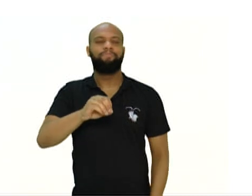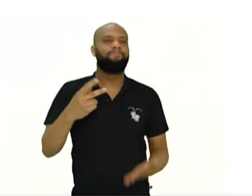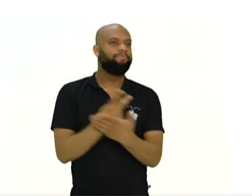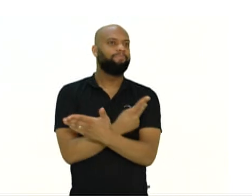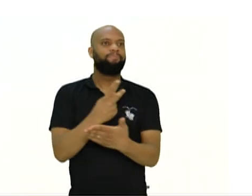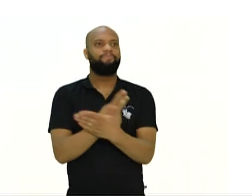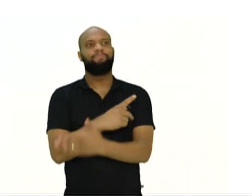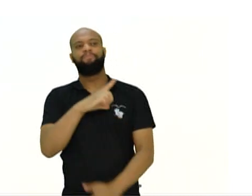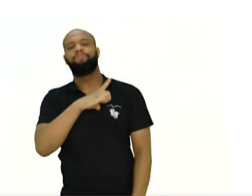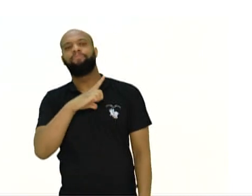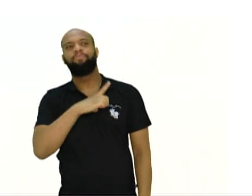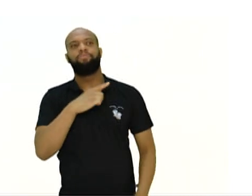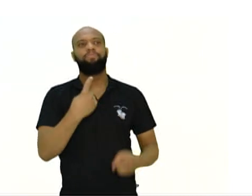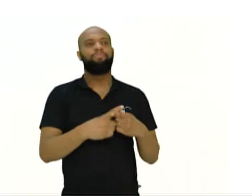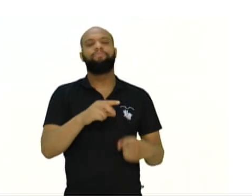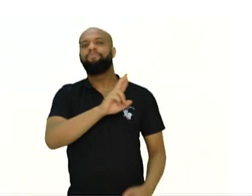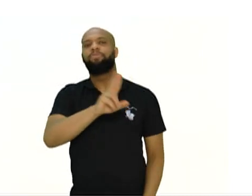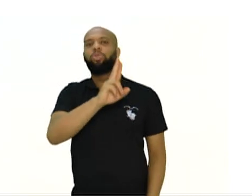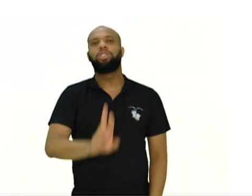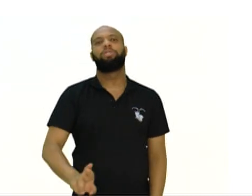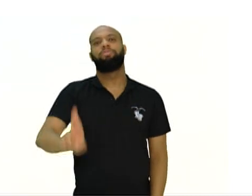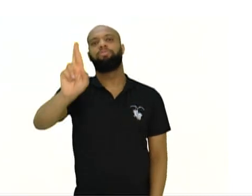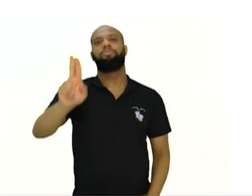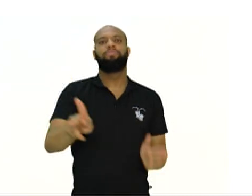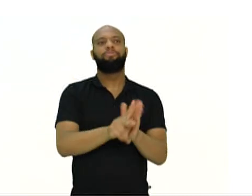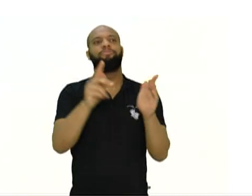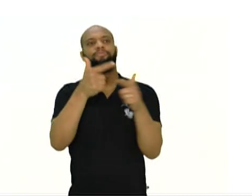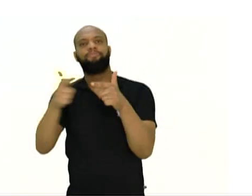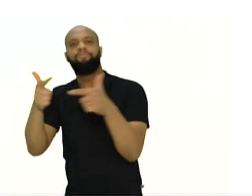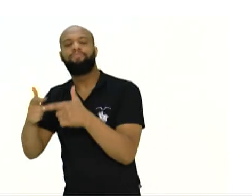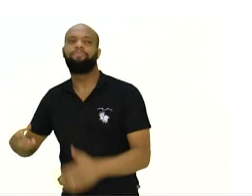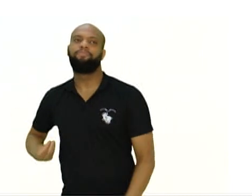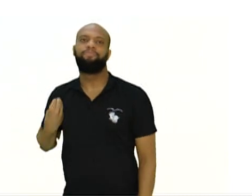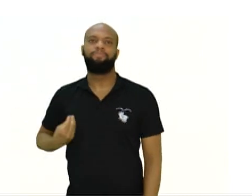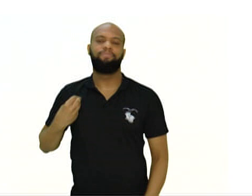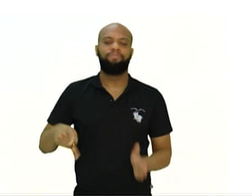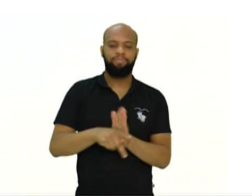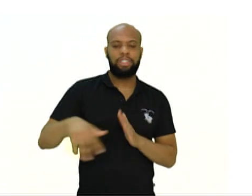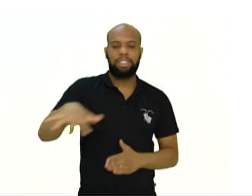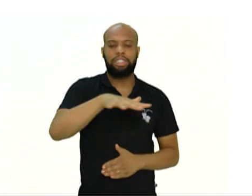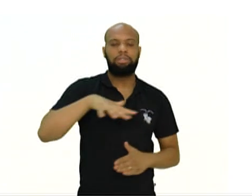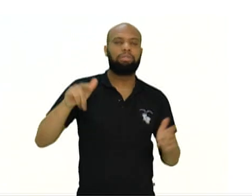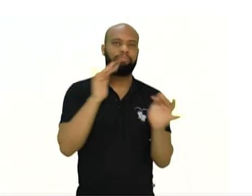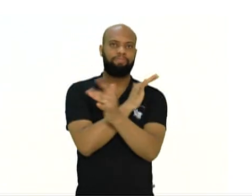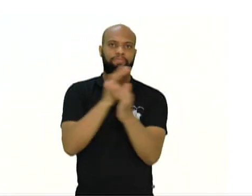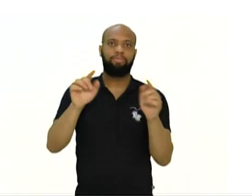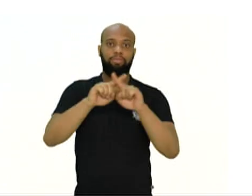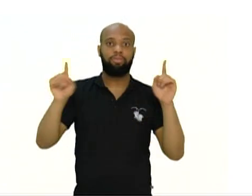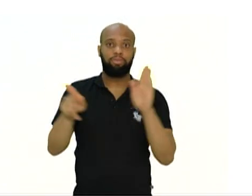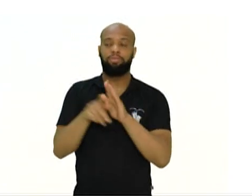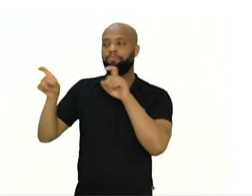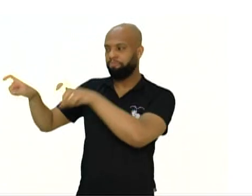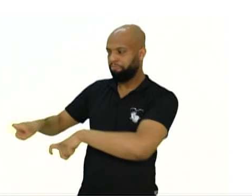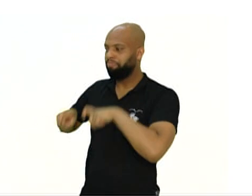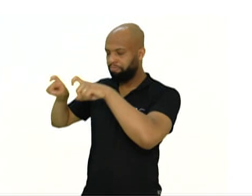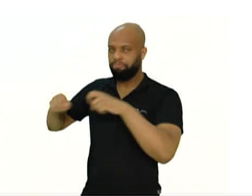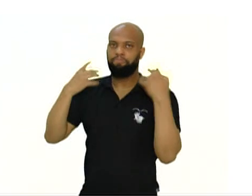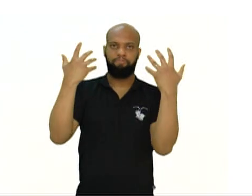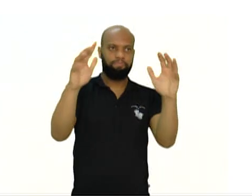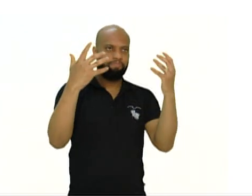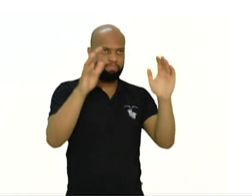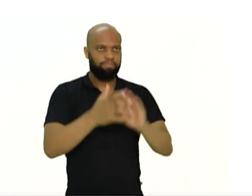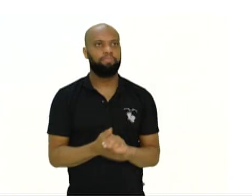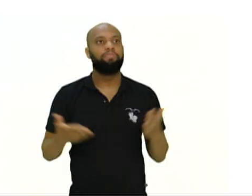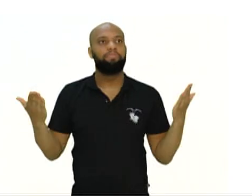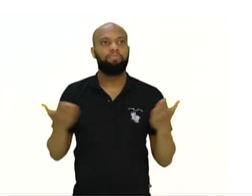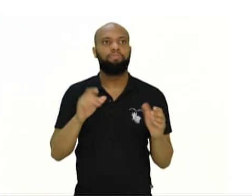concentração fundiária, né, ela não representa um problema vivenciado no espaço urbano, e sim no campo. Parabéns. E